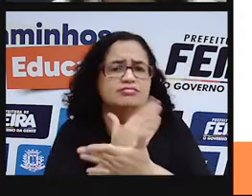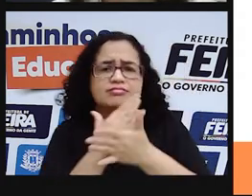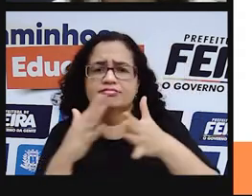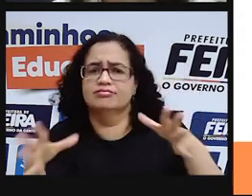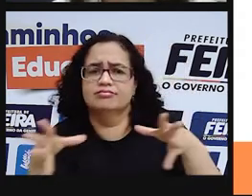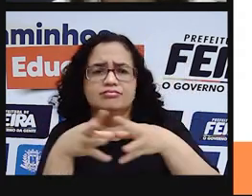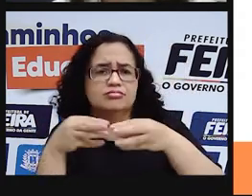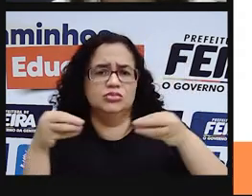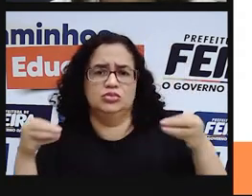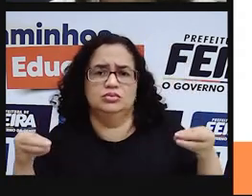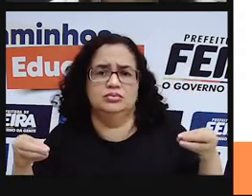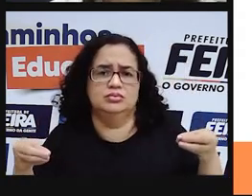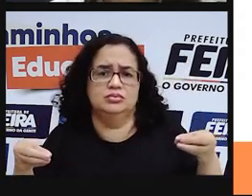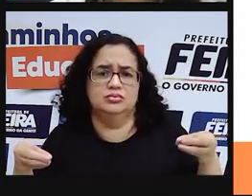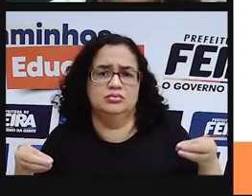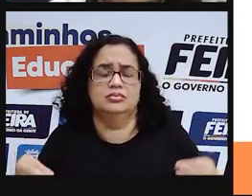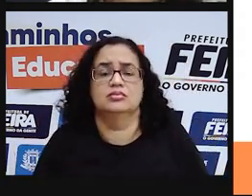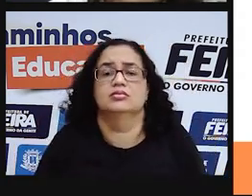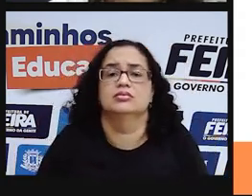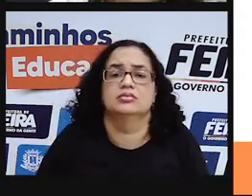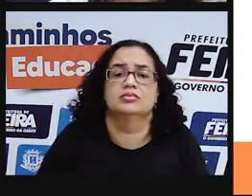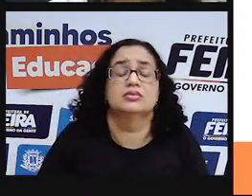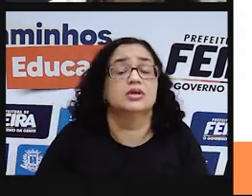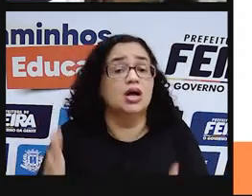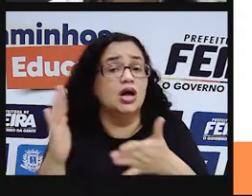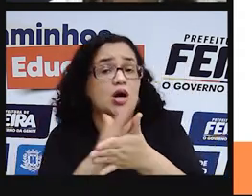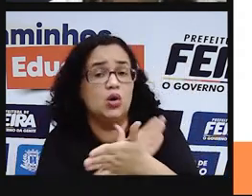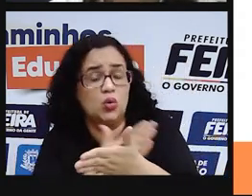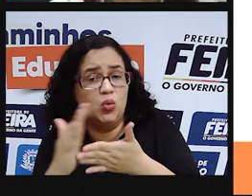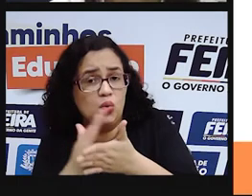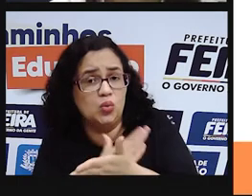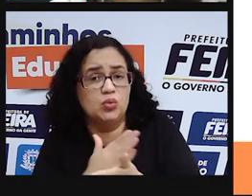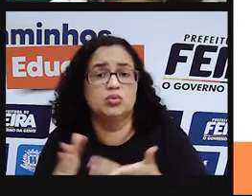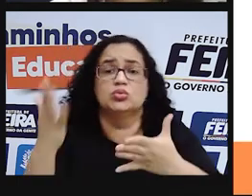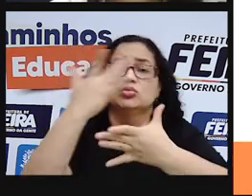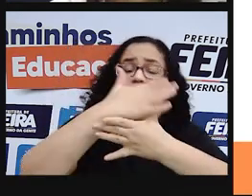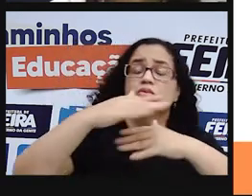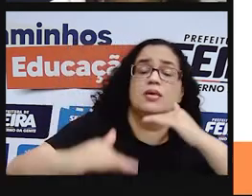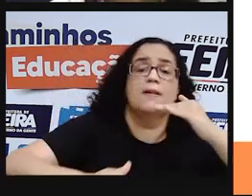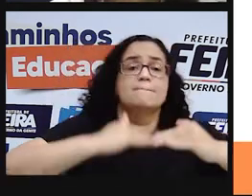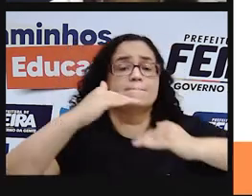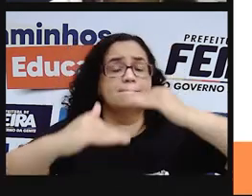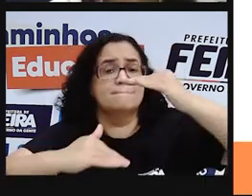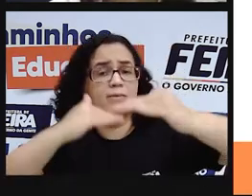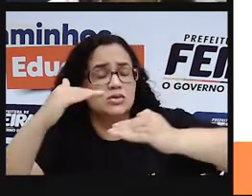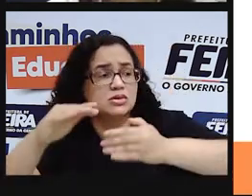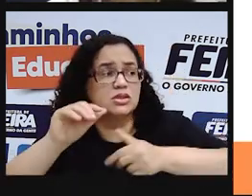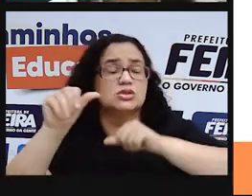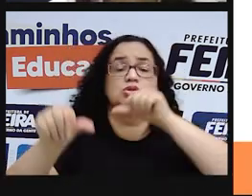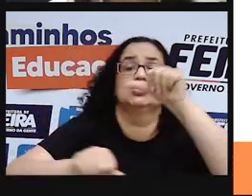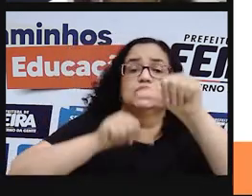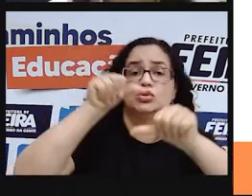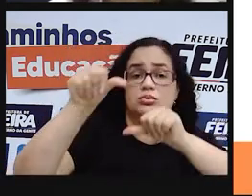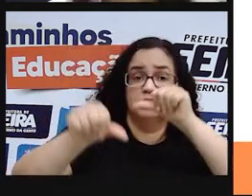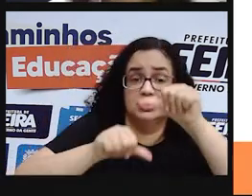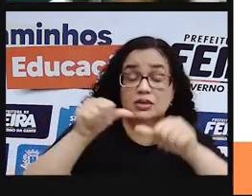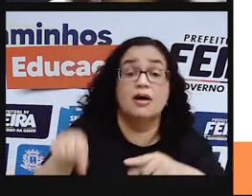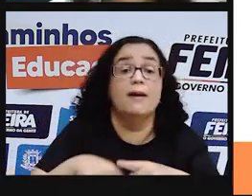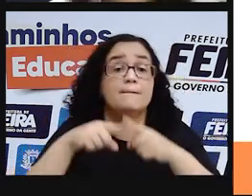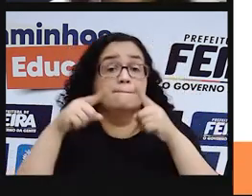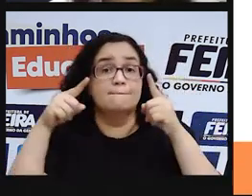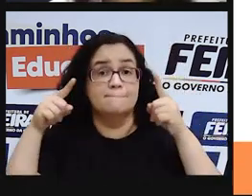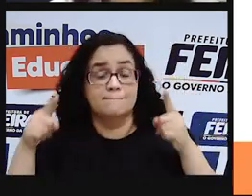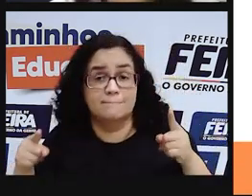ligadas os valores algumas revitalizados outro em processo de revitalização mas que estão